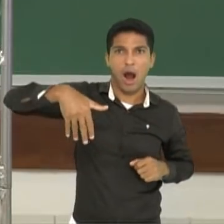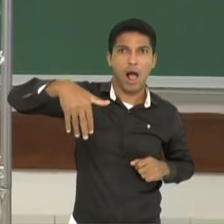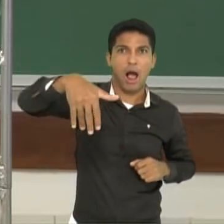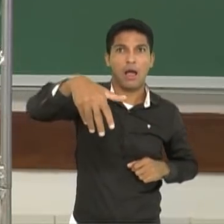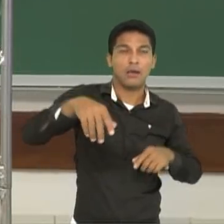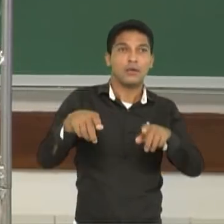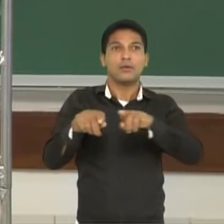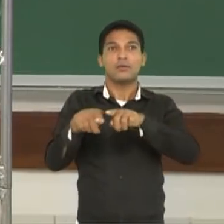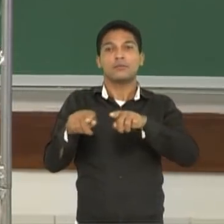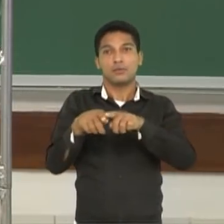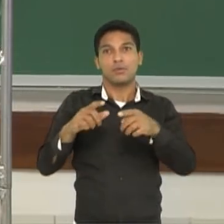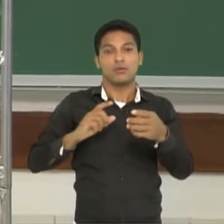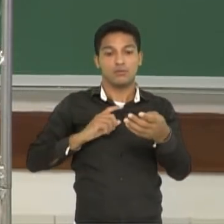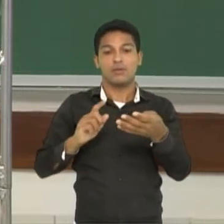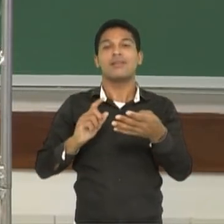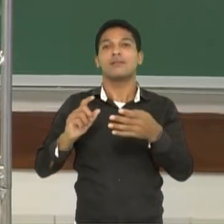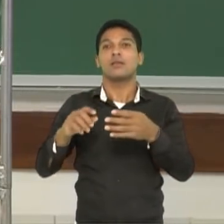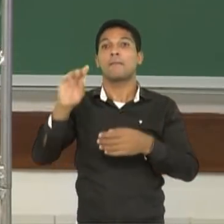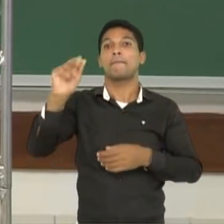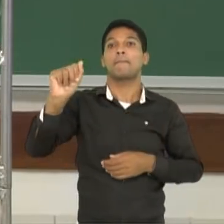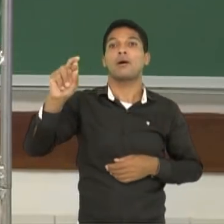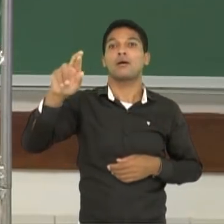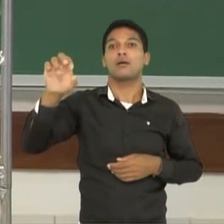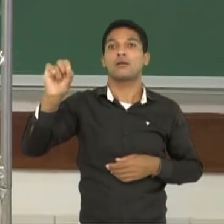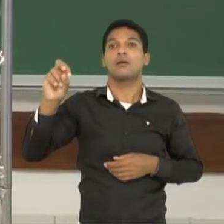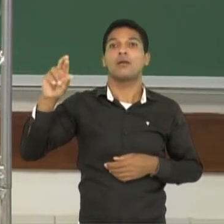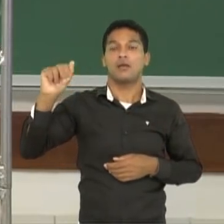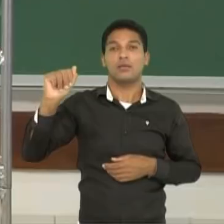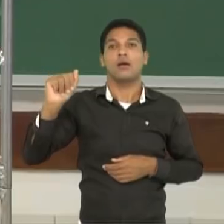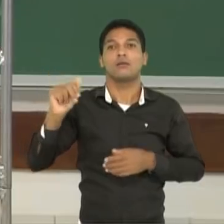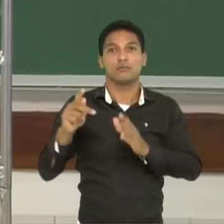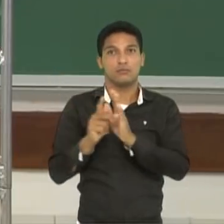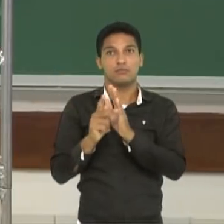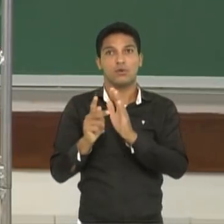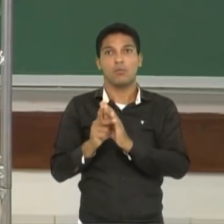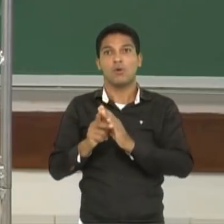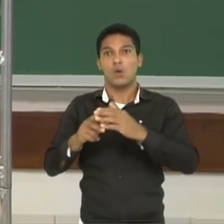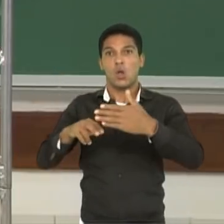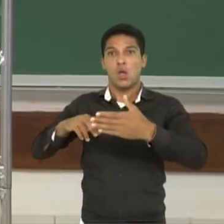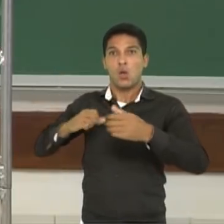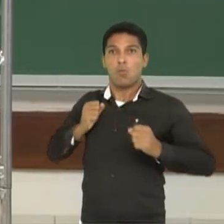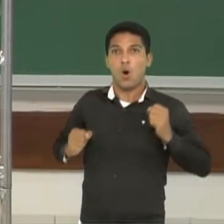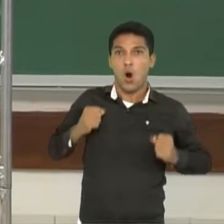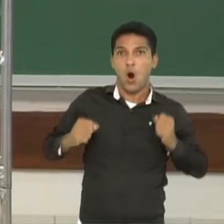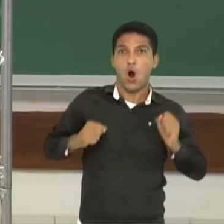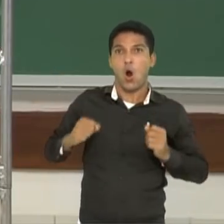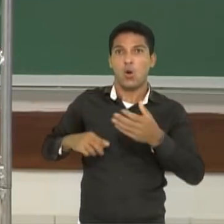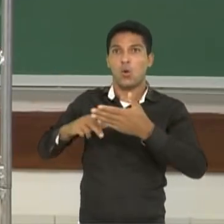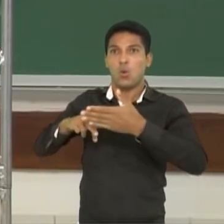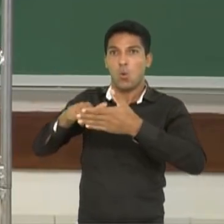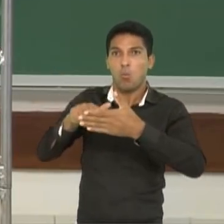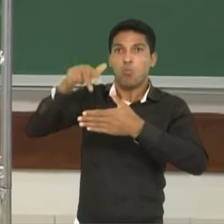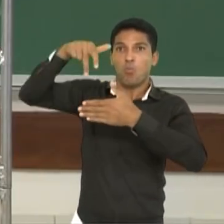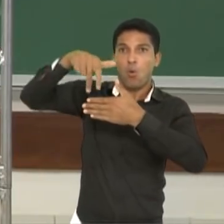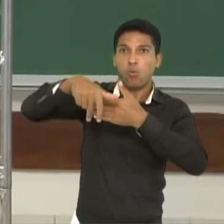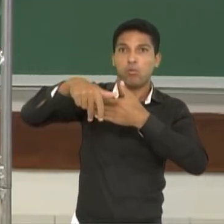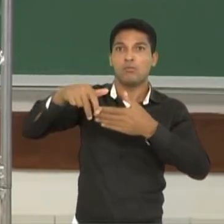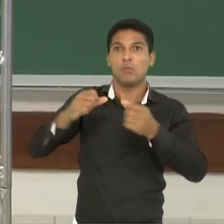existem várias modalidades dentro das corridas. Qual é a marca estabelecida nas corridas? O melhor